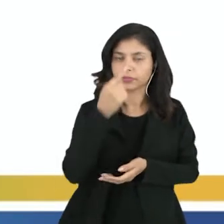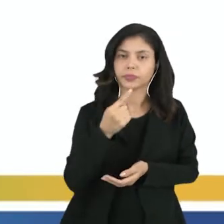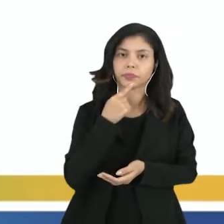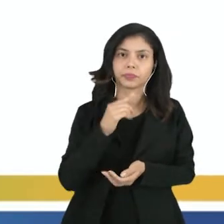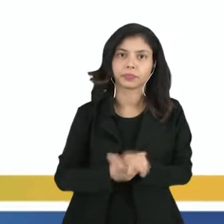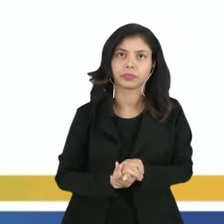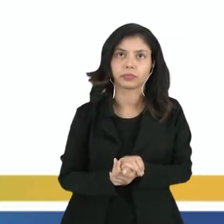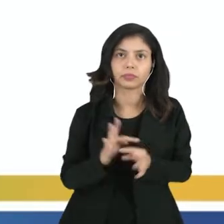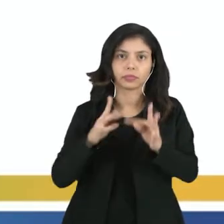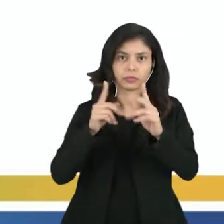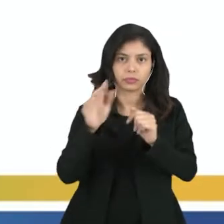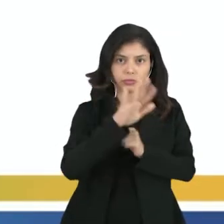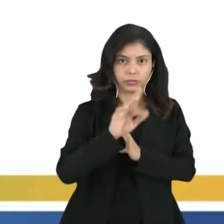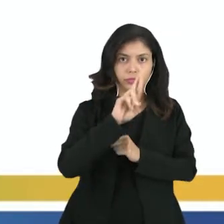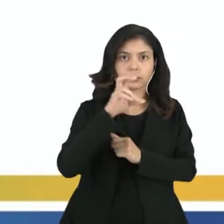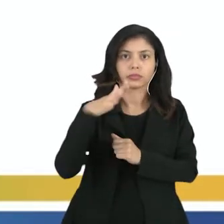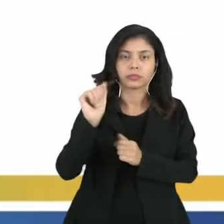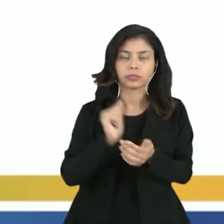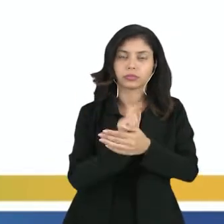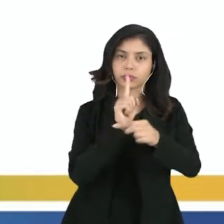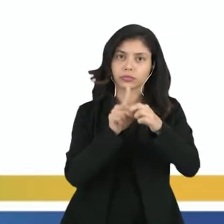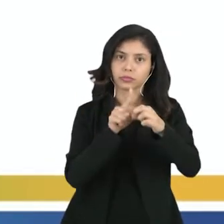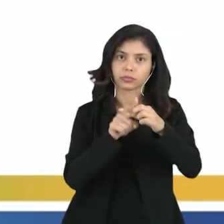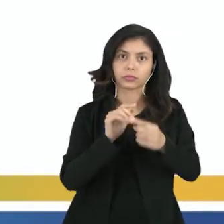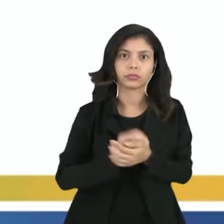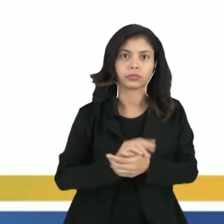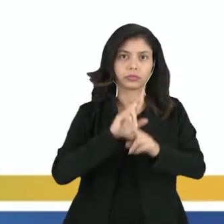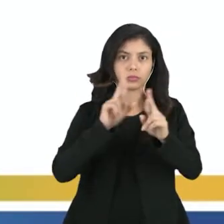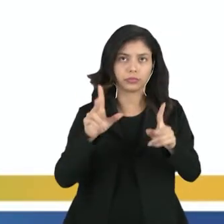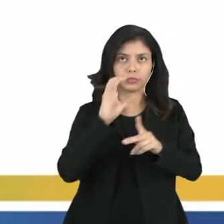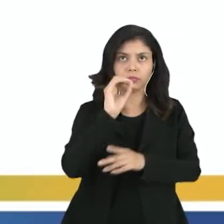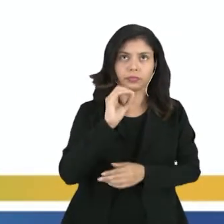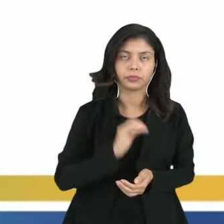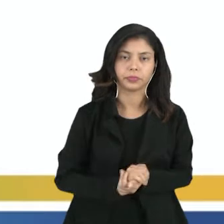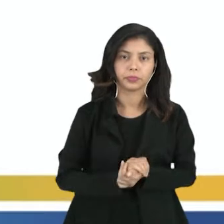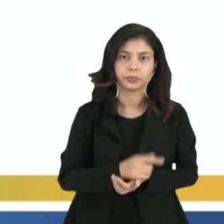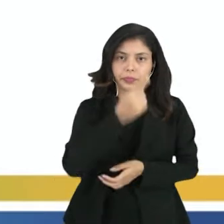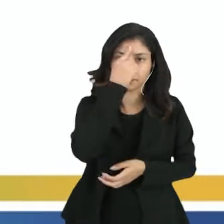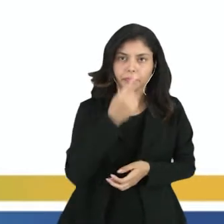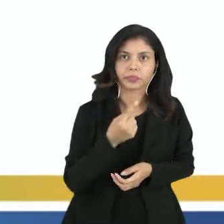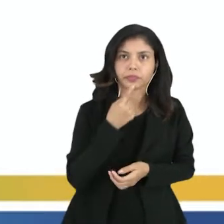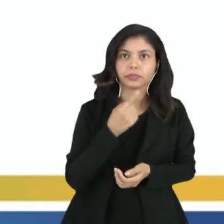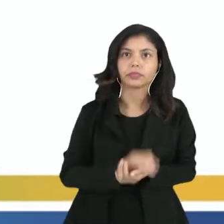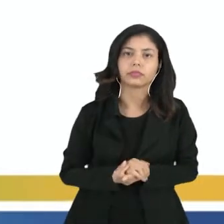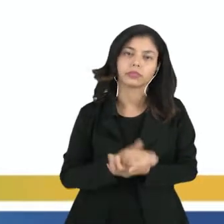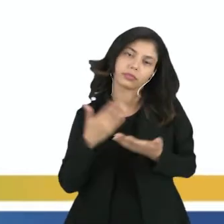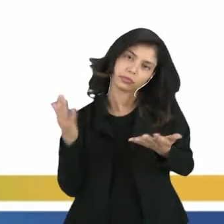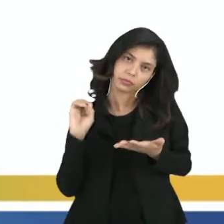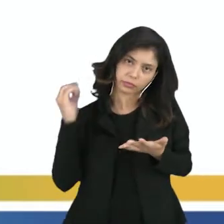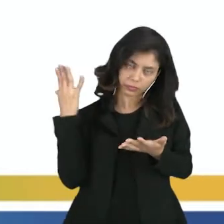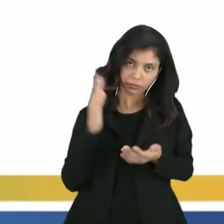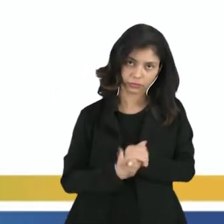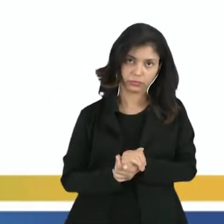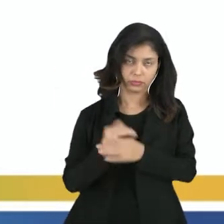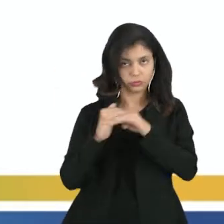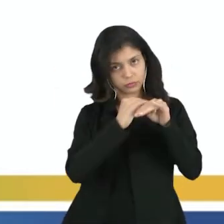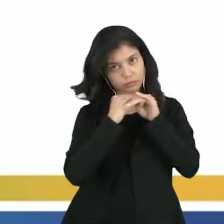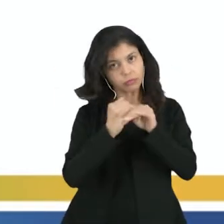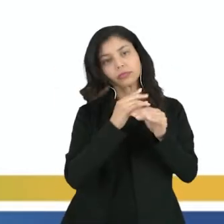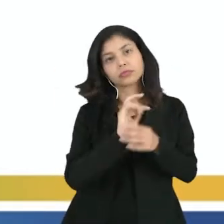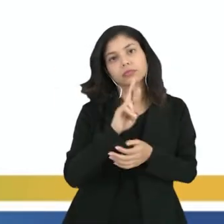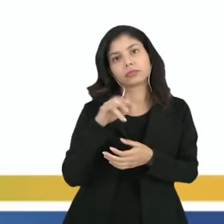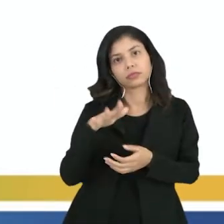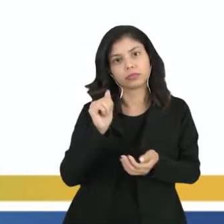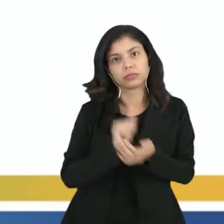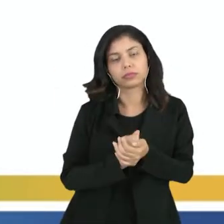imagem. O domínio são todos os reais positivos, diferente de 0, e a imagem, ou no caso, né, a imagem é igual ao